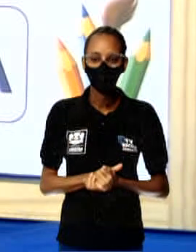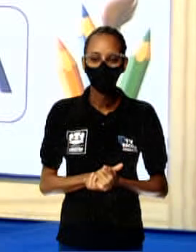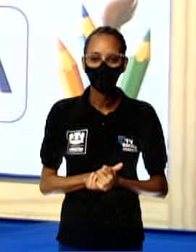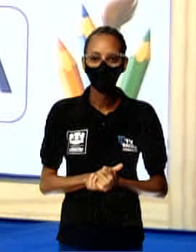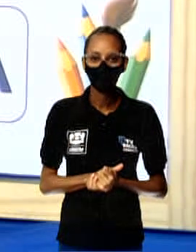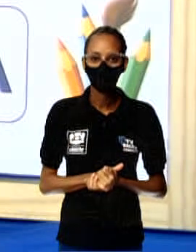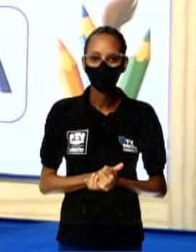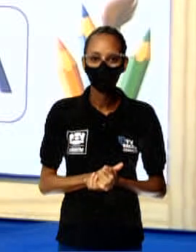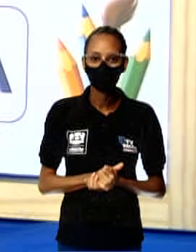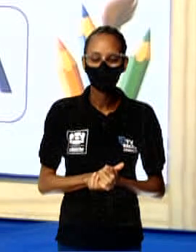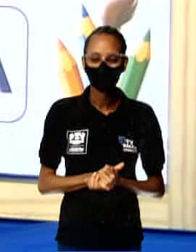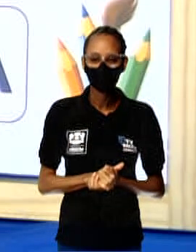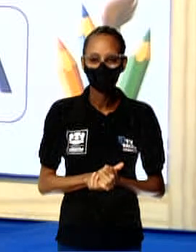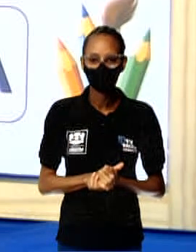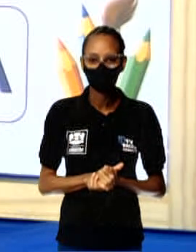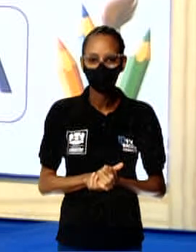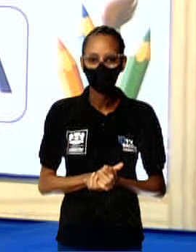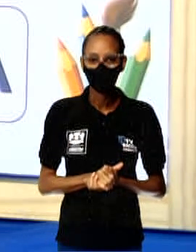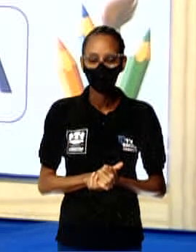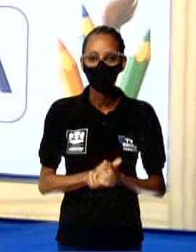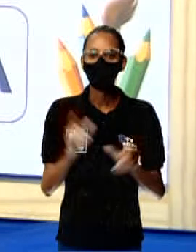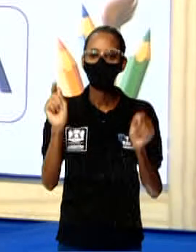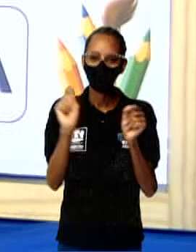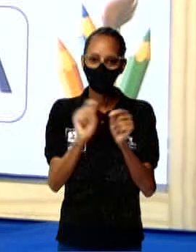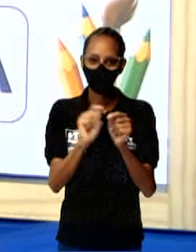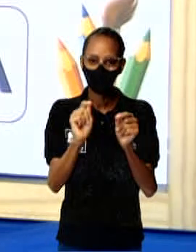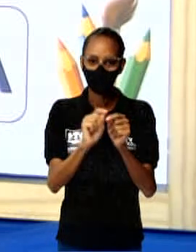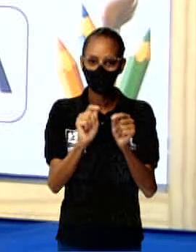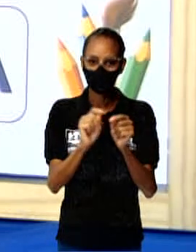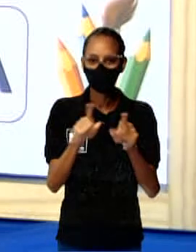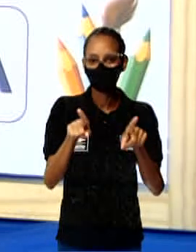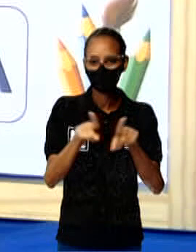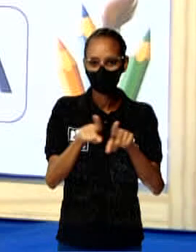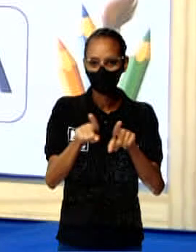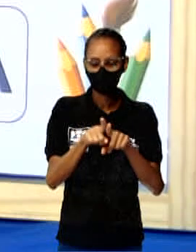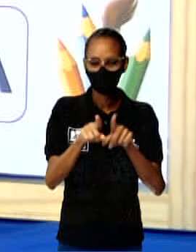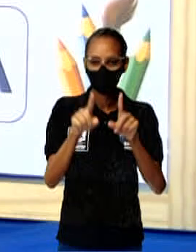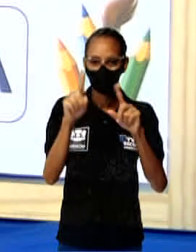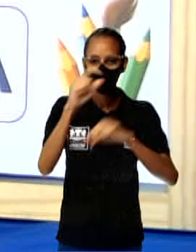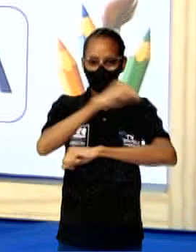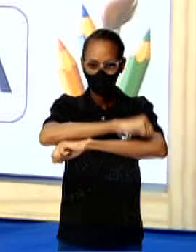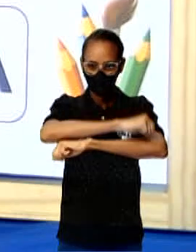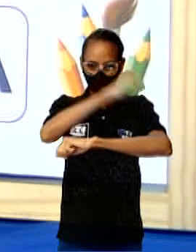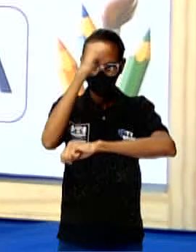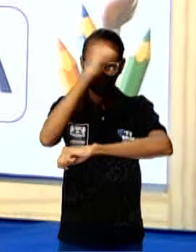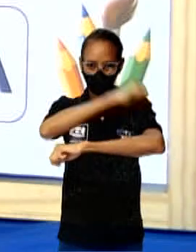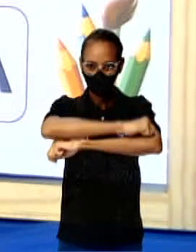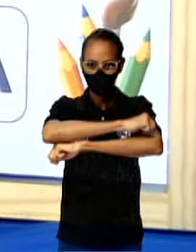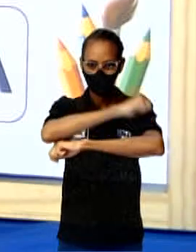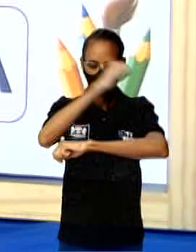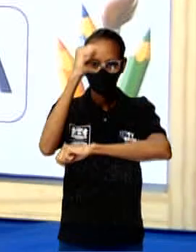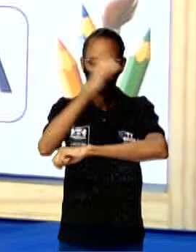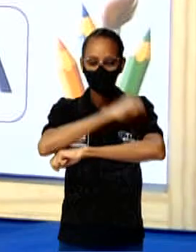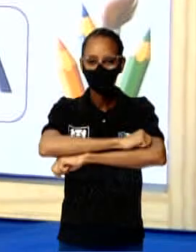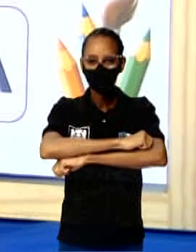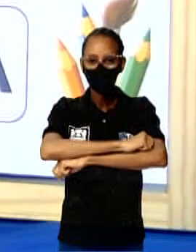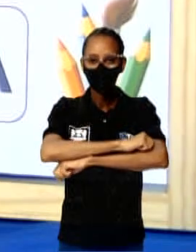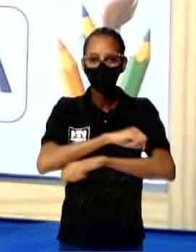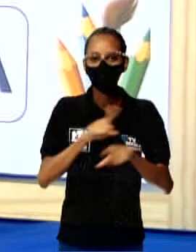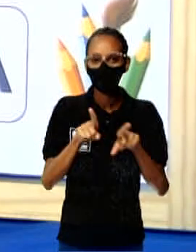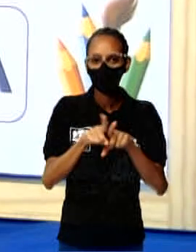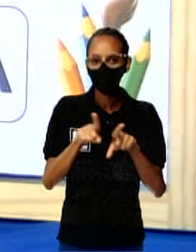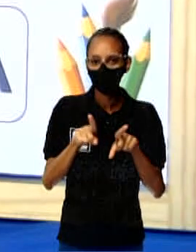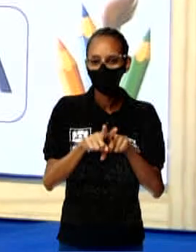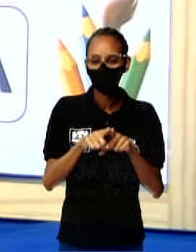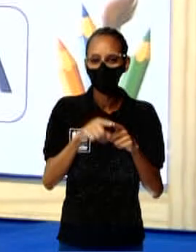bom e isso vou fazer uma janelinha porque eu quero uma janelinha no meu alguns